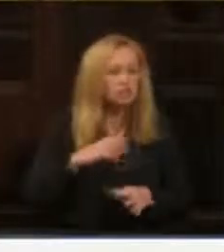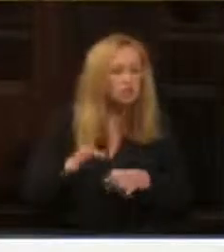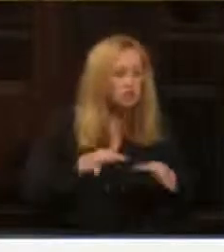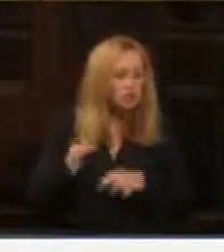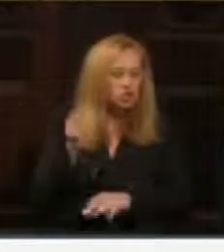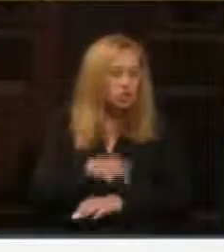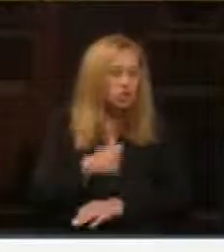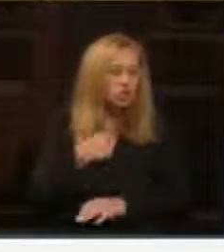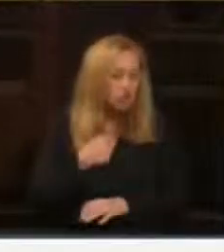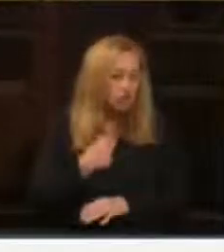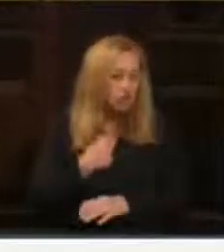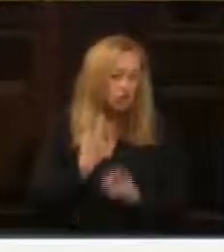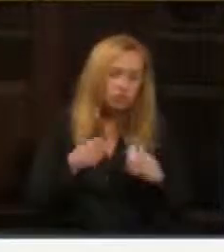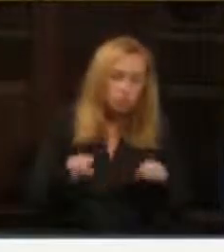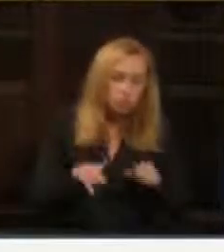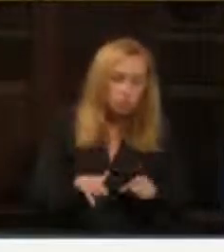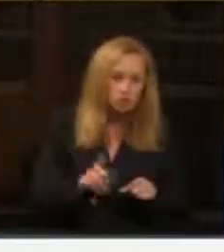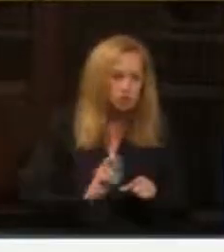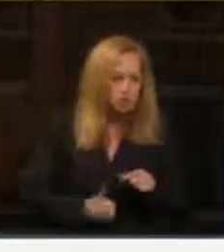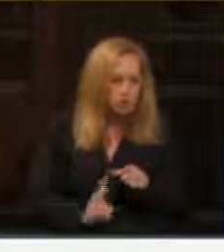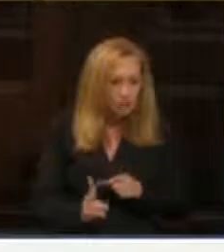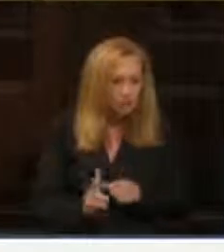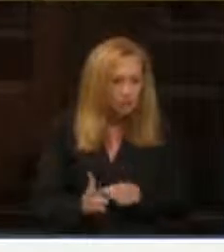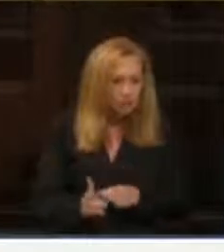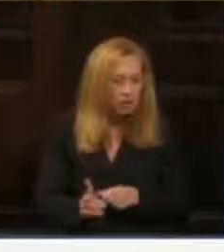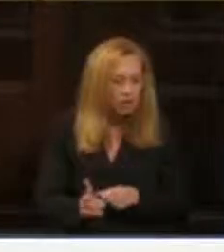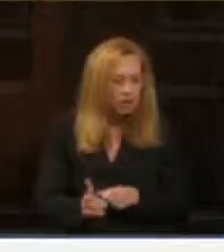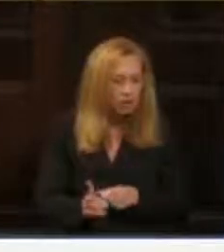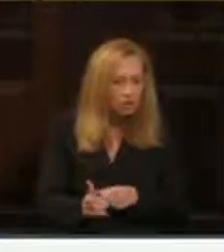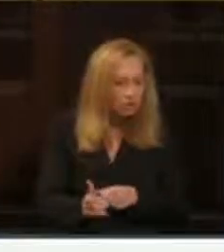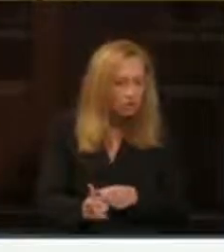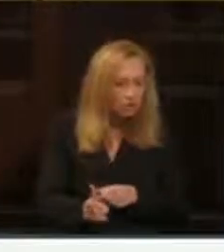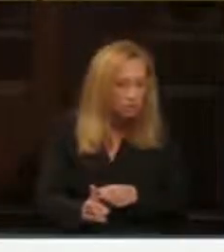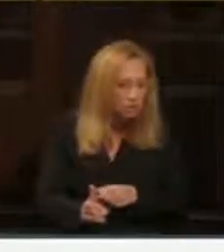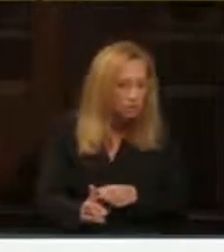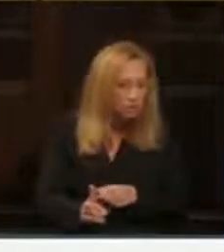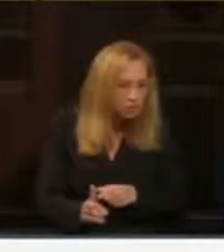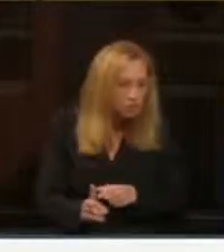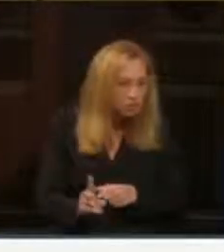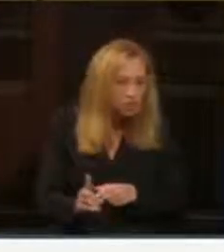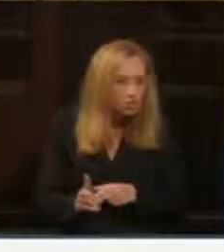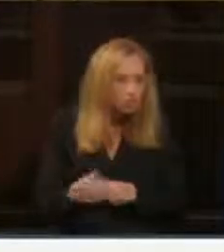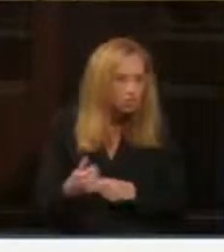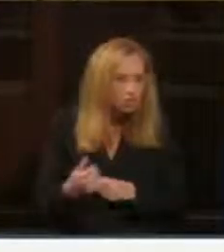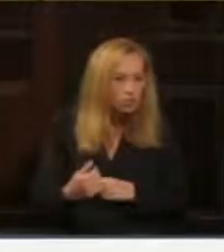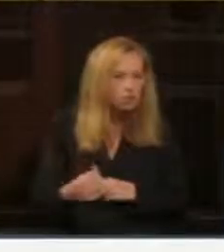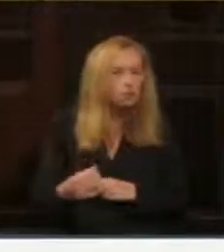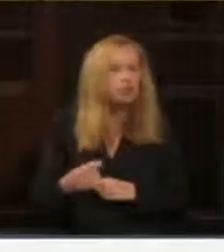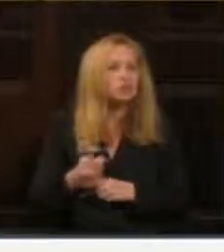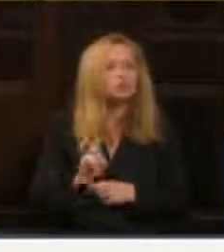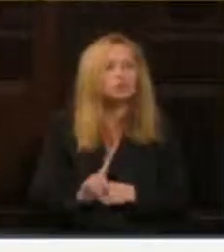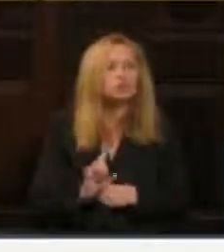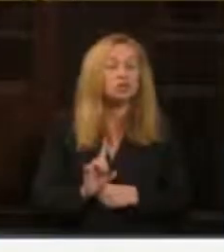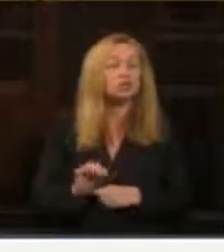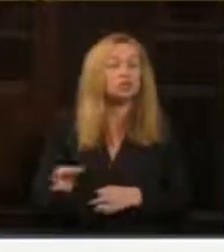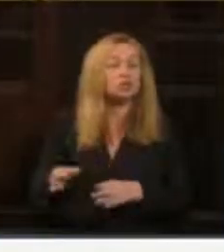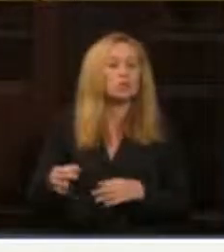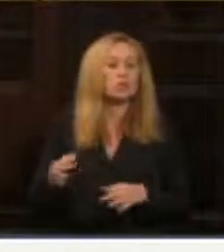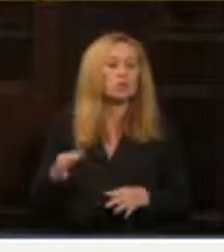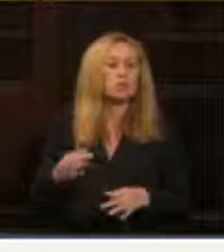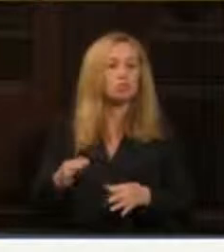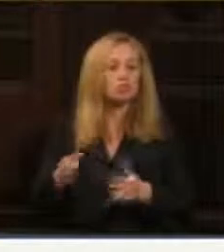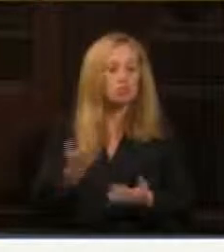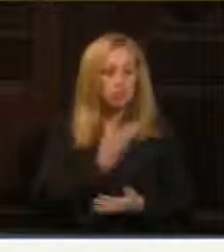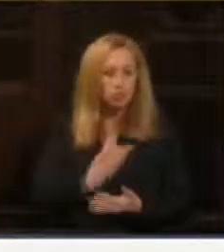mas que incluía financiamento de projetos que o governo entendia que eram do interesse brasileiro. Isso